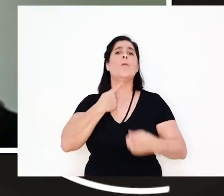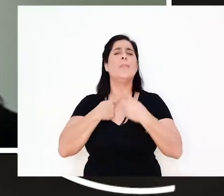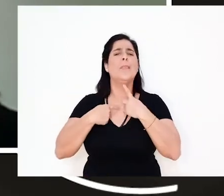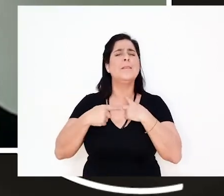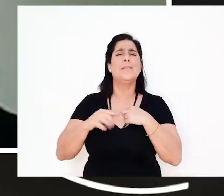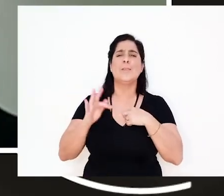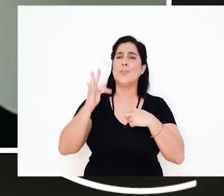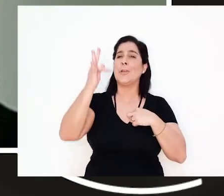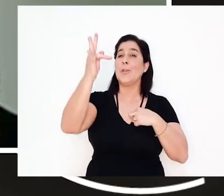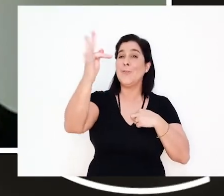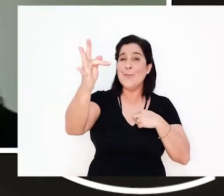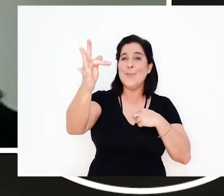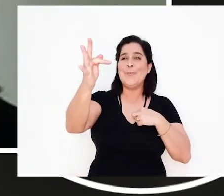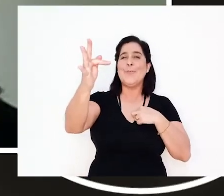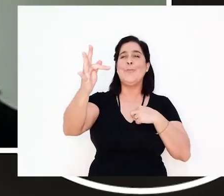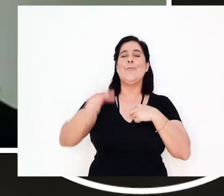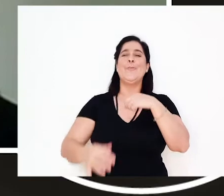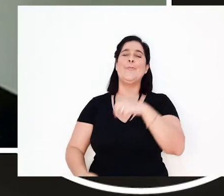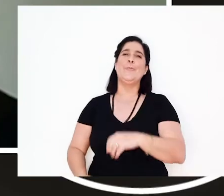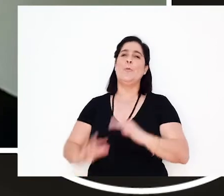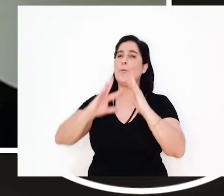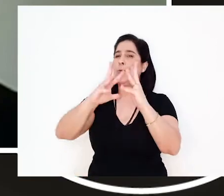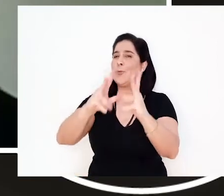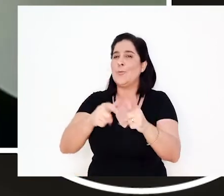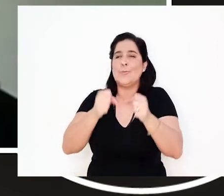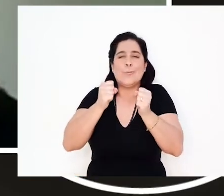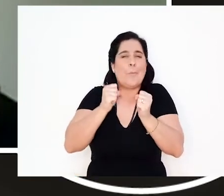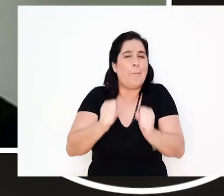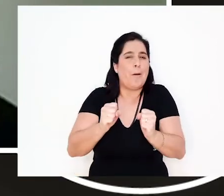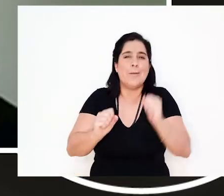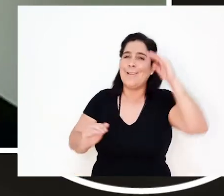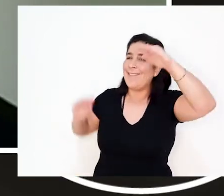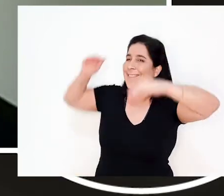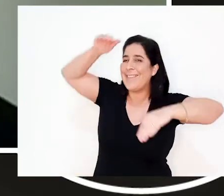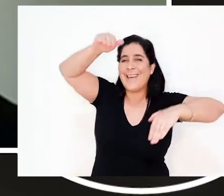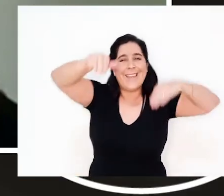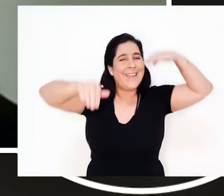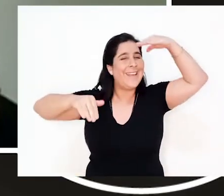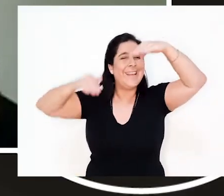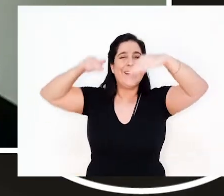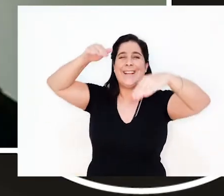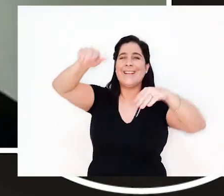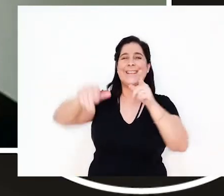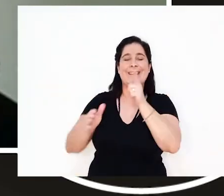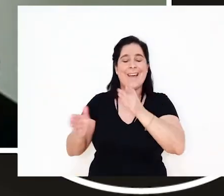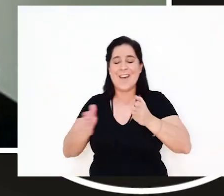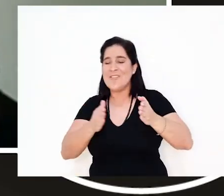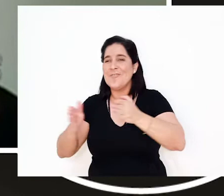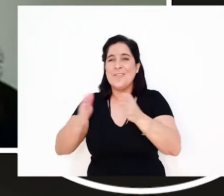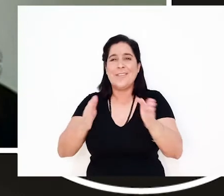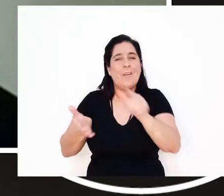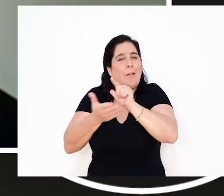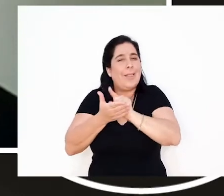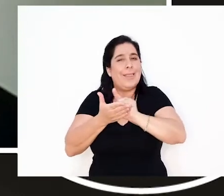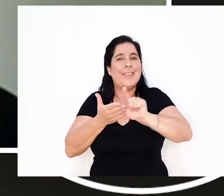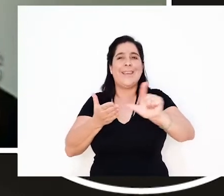elas possam, né, tomar banho no rio, que os rios estejam limpos para que elas possam ter essa experiência também de nadar,